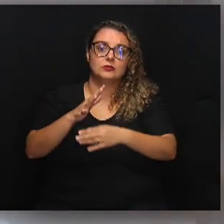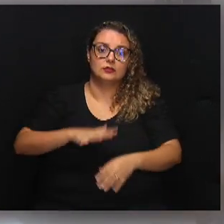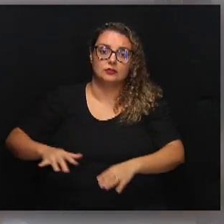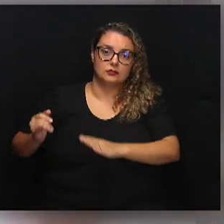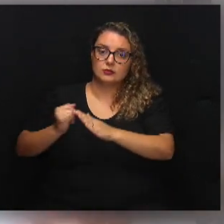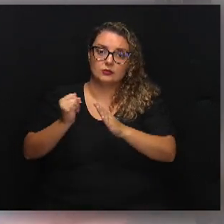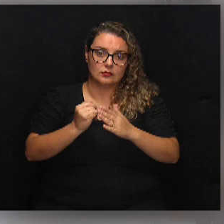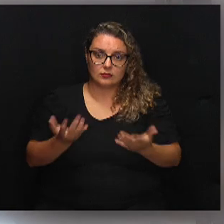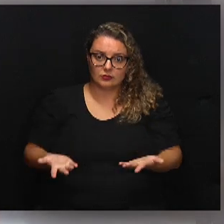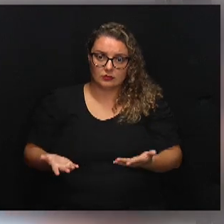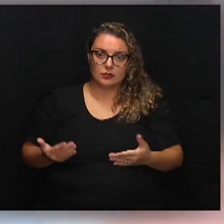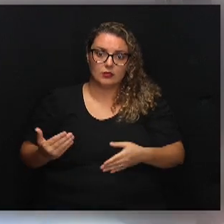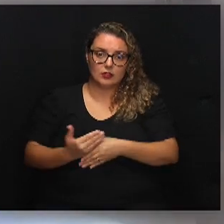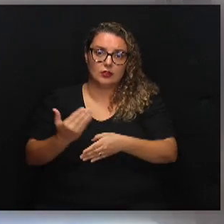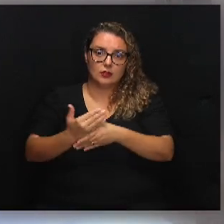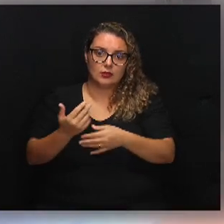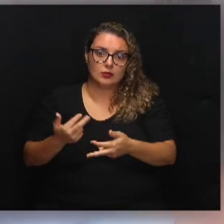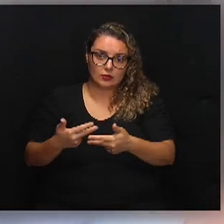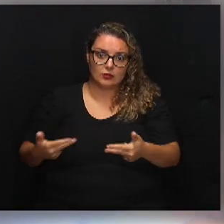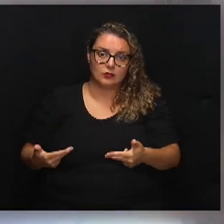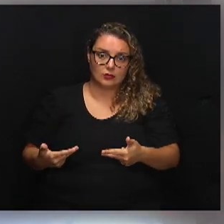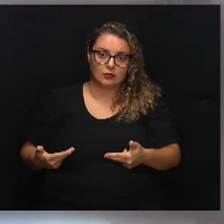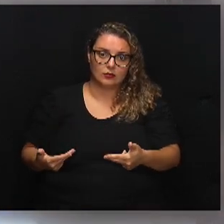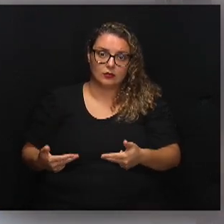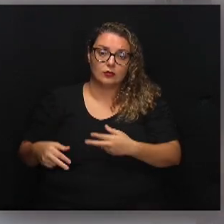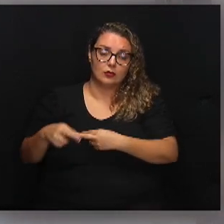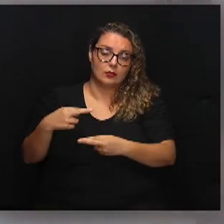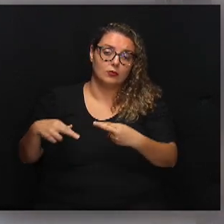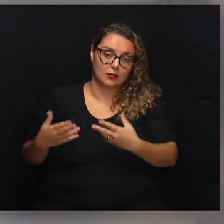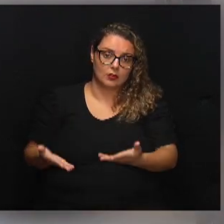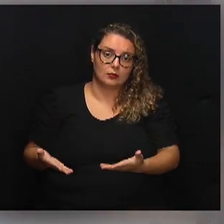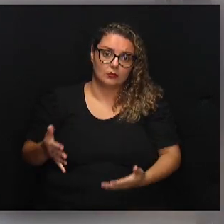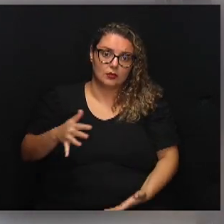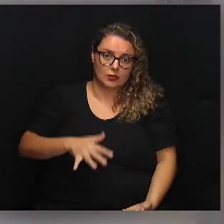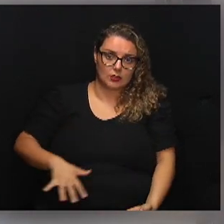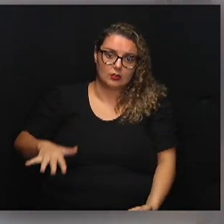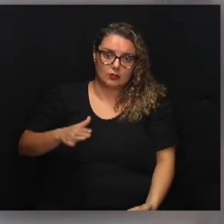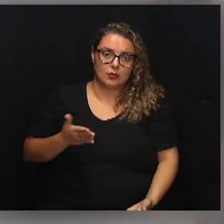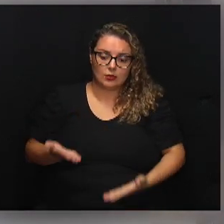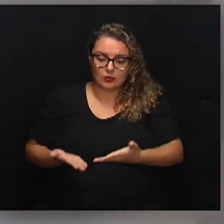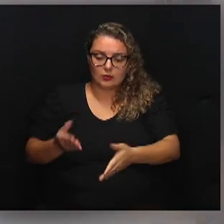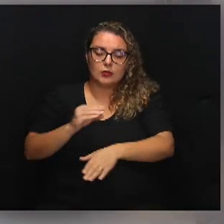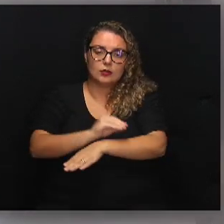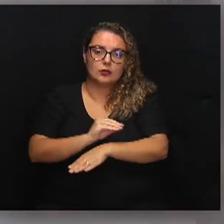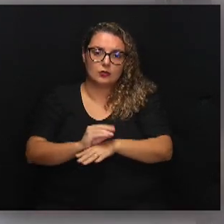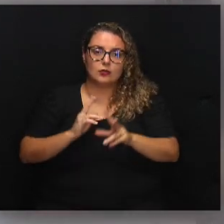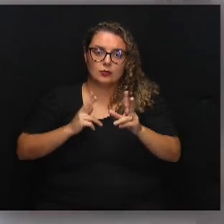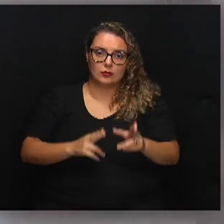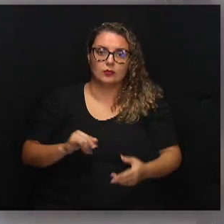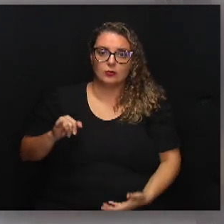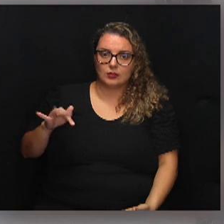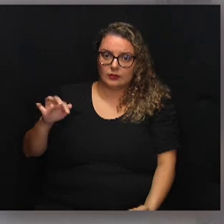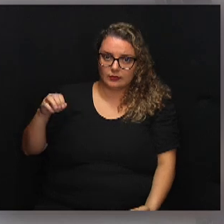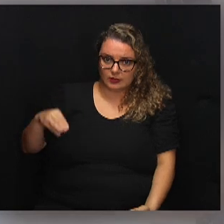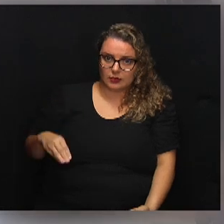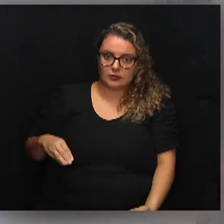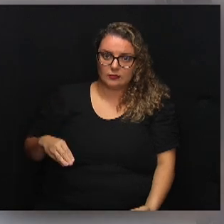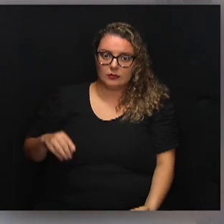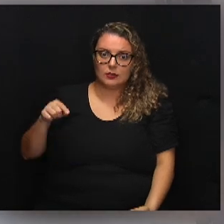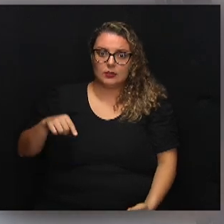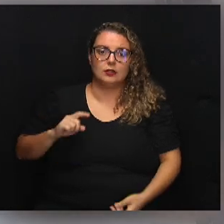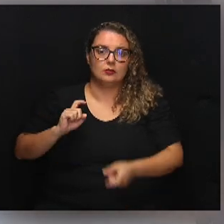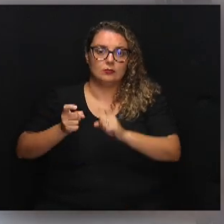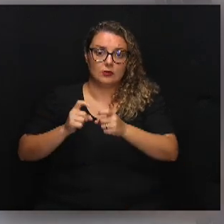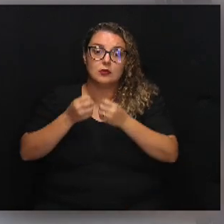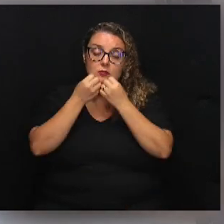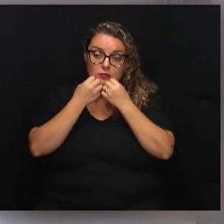de construção de algo que desrespeite aquilo que tem que ser preservado de acordo com o IPHAN. Então, foi uma reunião muito